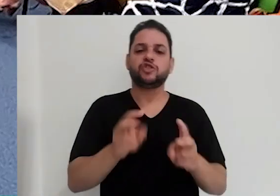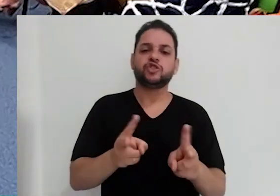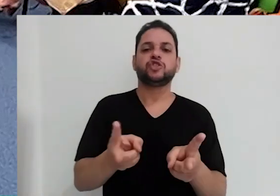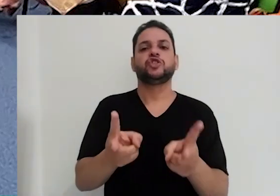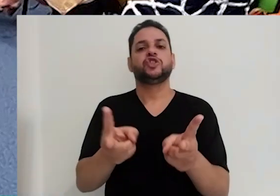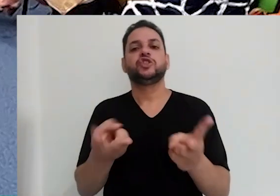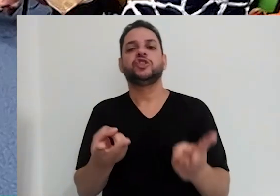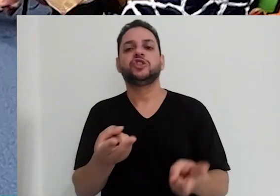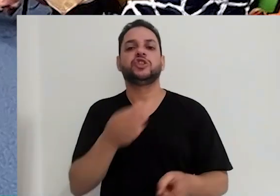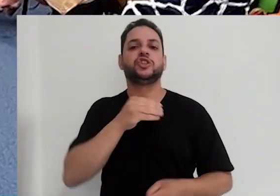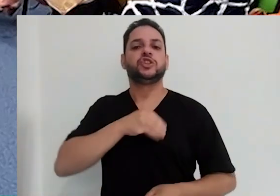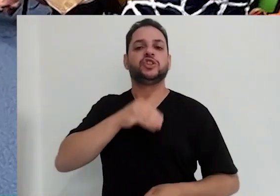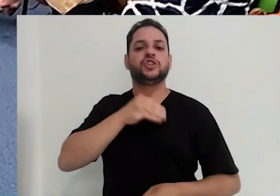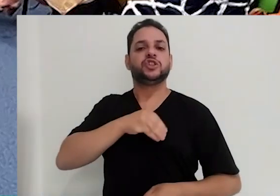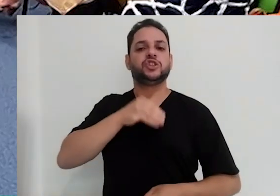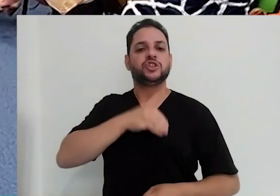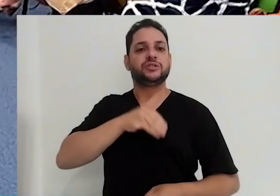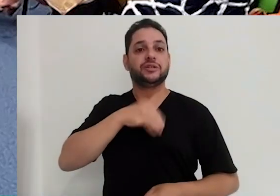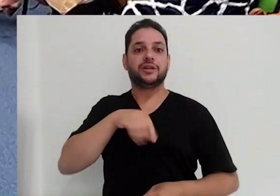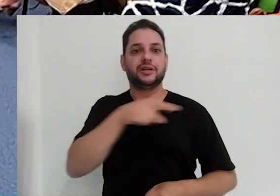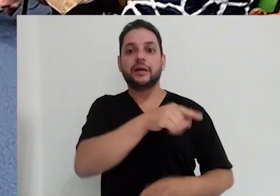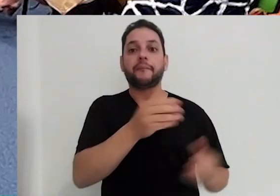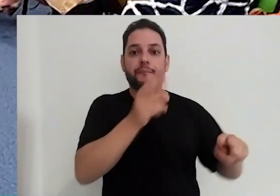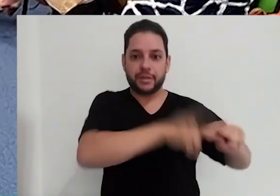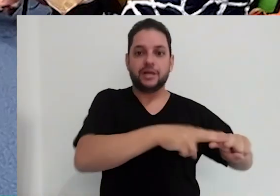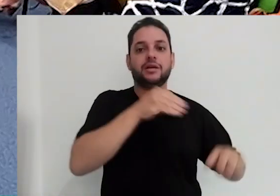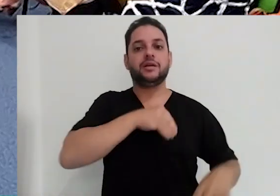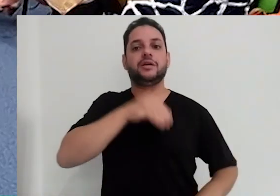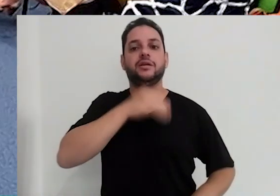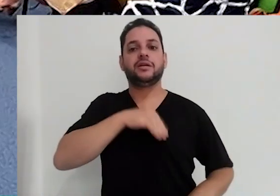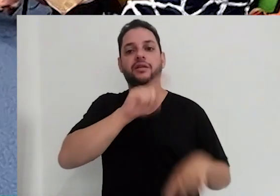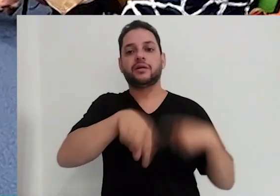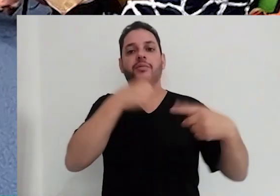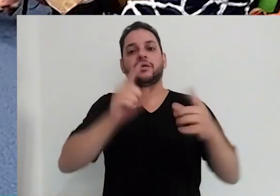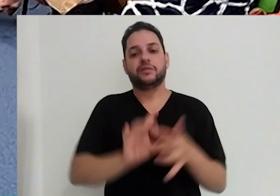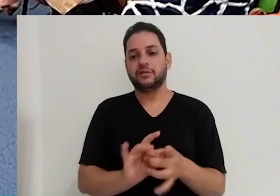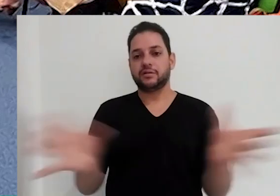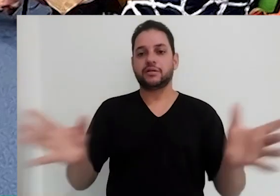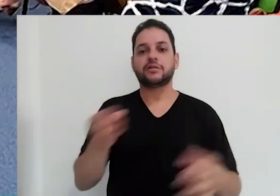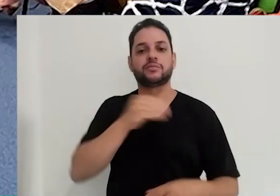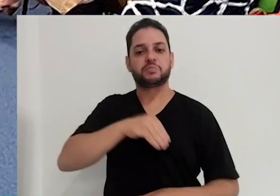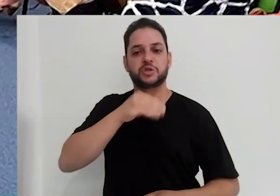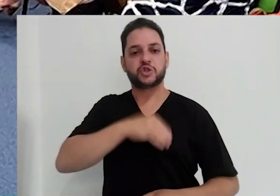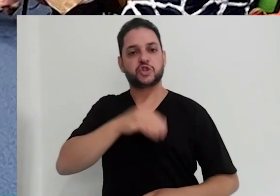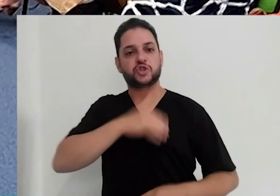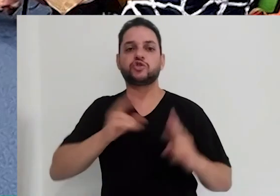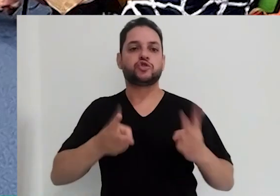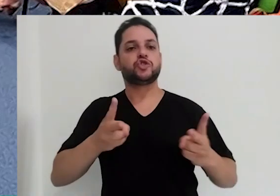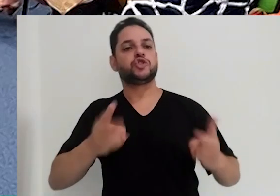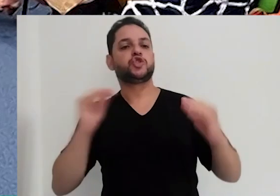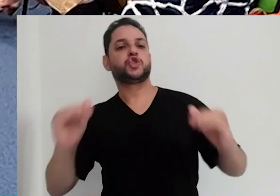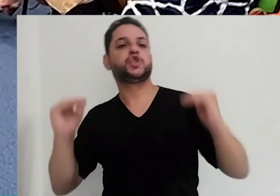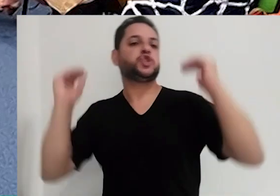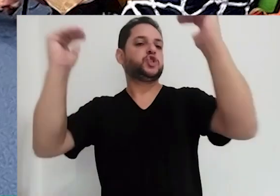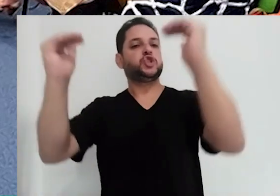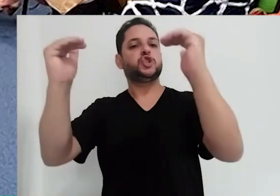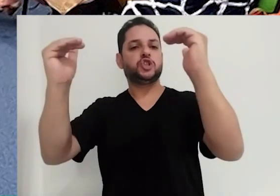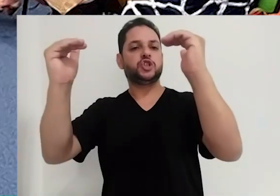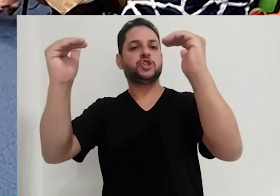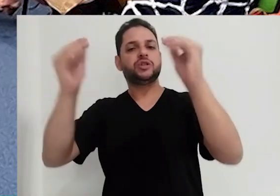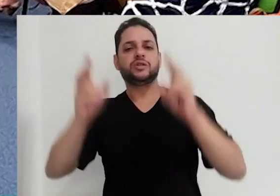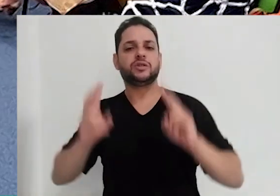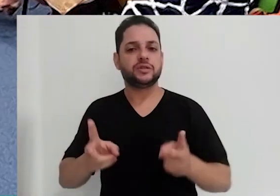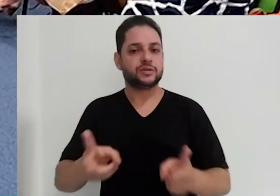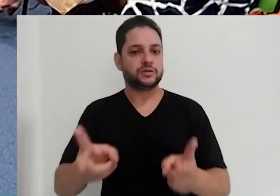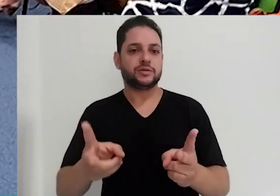soldo enquanto tá preso e depois quando sai sai pronto e continua General vai ah vai pra reserva não vai pra reserva não é